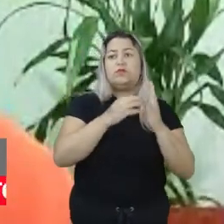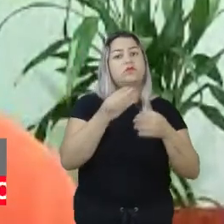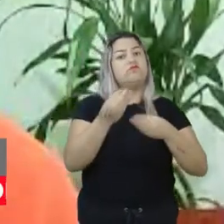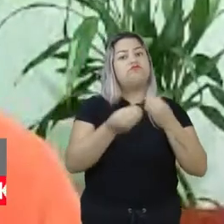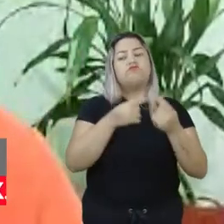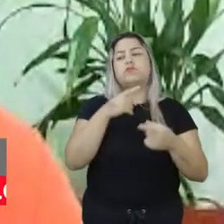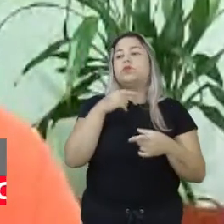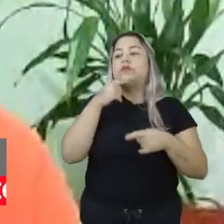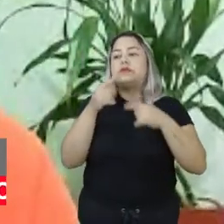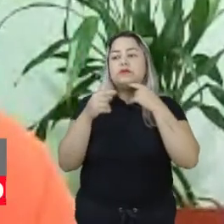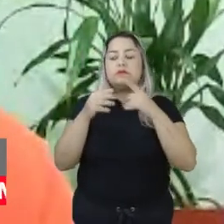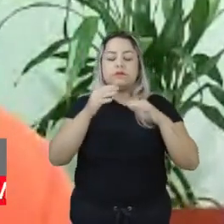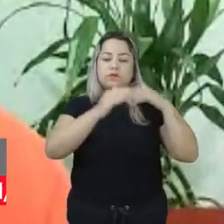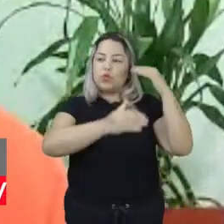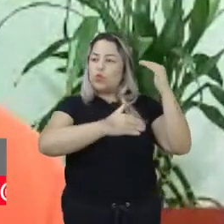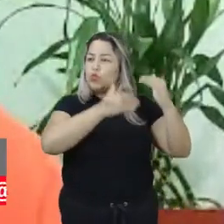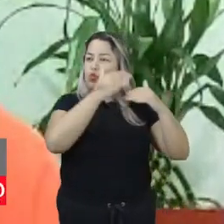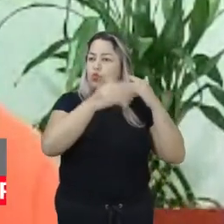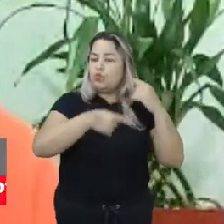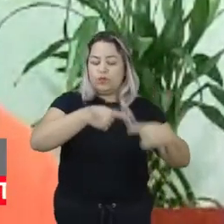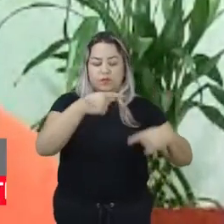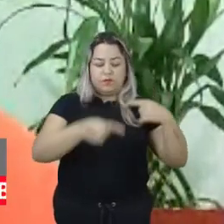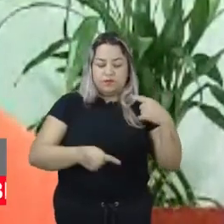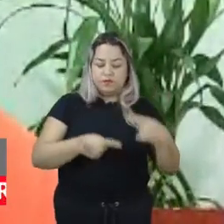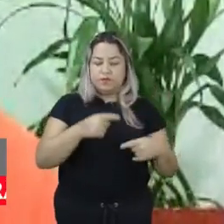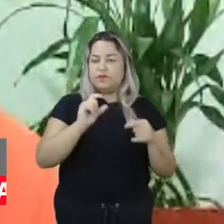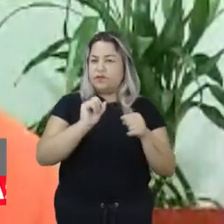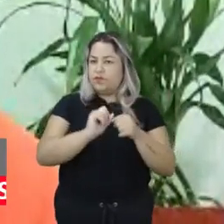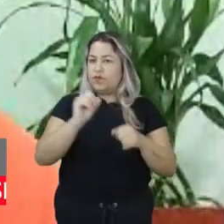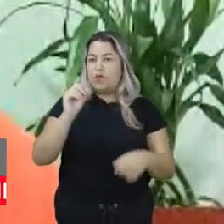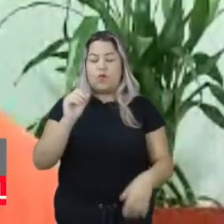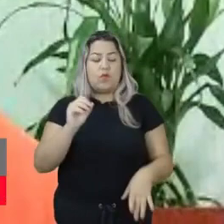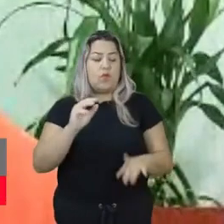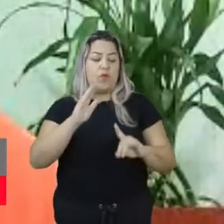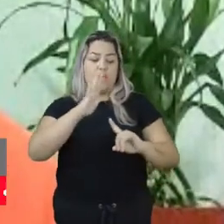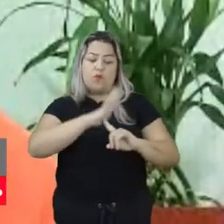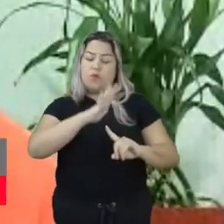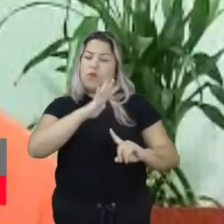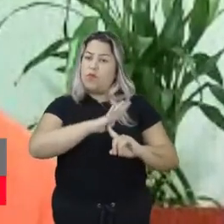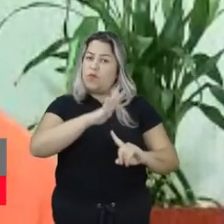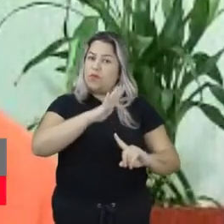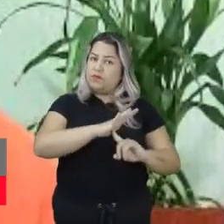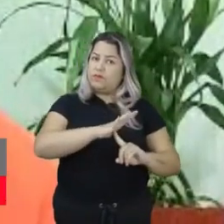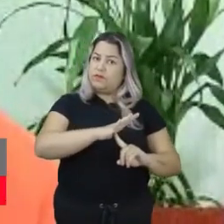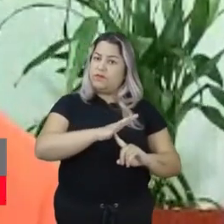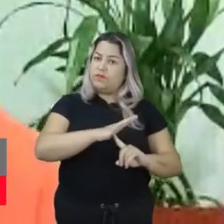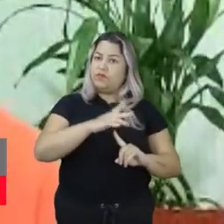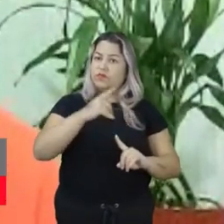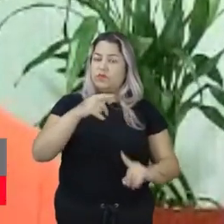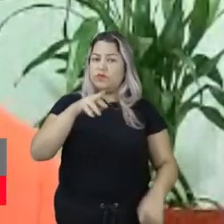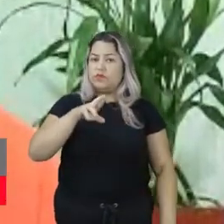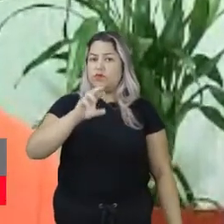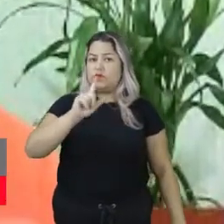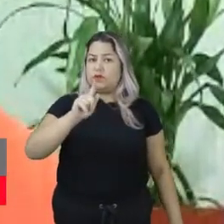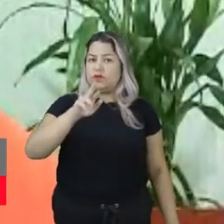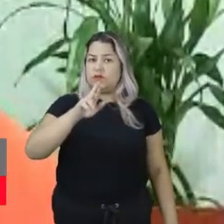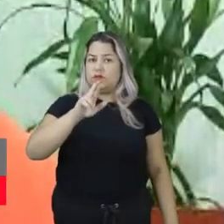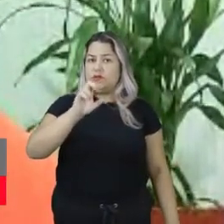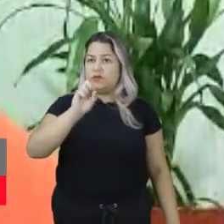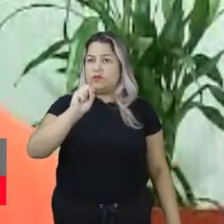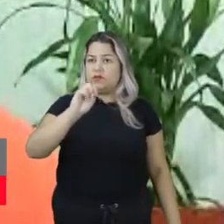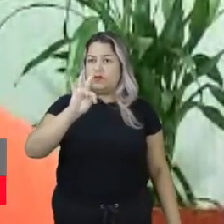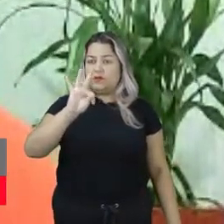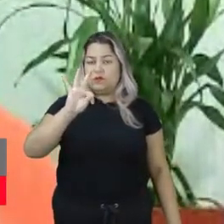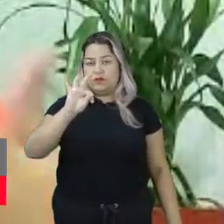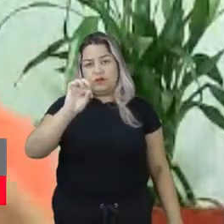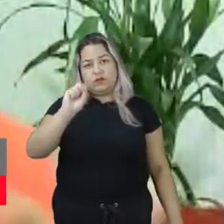cresce sozinho e ninguém faz política sozinho, nós montamos aqui no Paraná uma frente progressista, né, que é capitaneada por cada presidente de